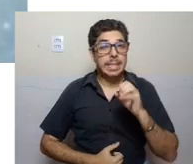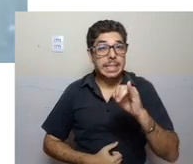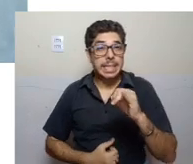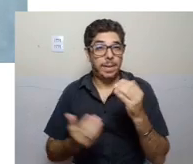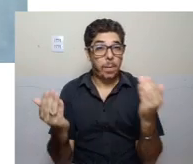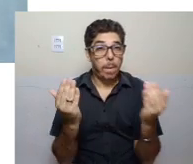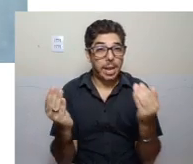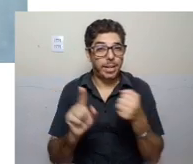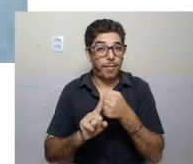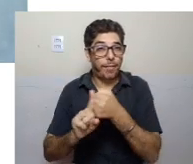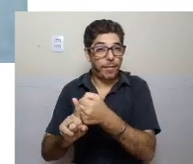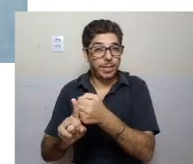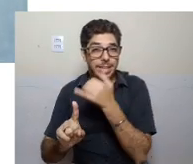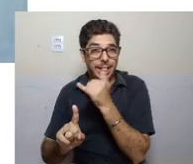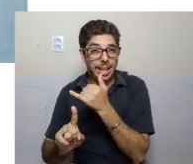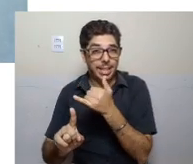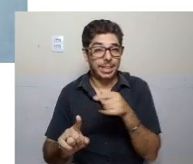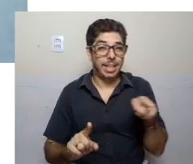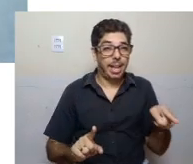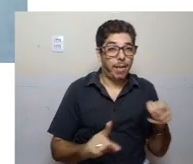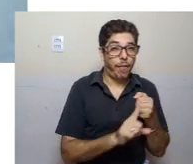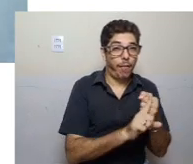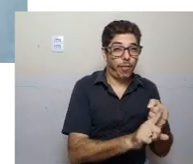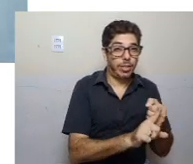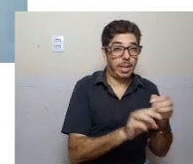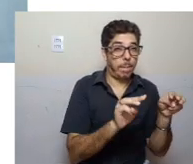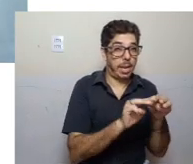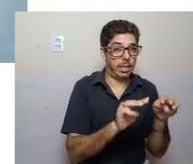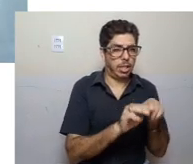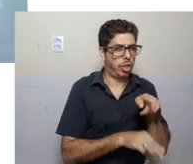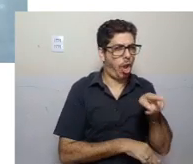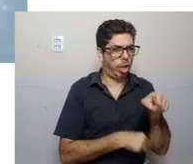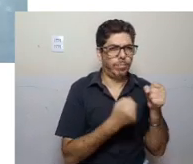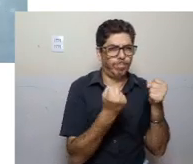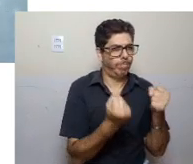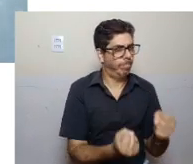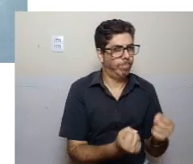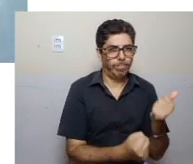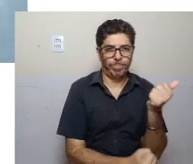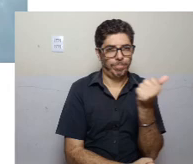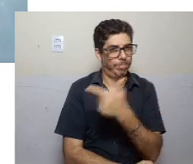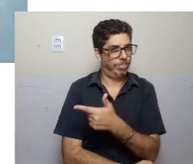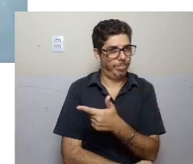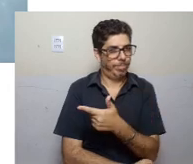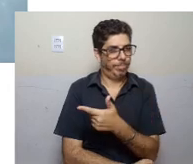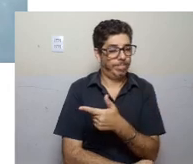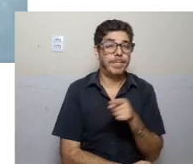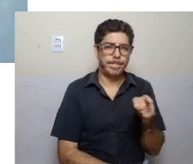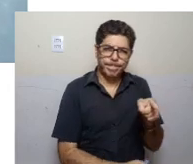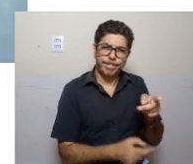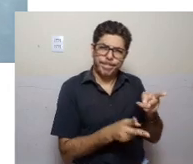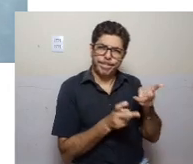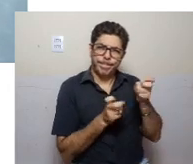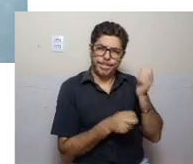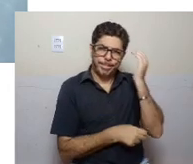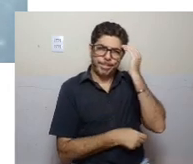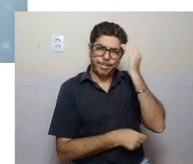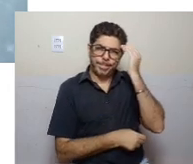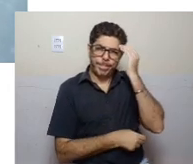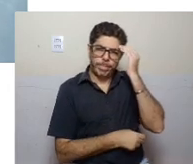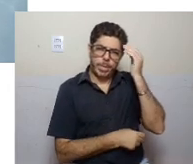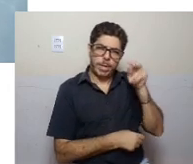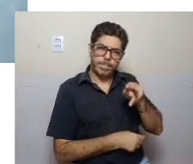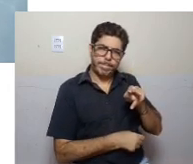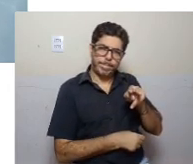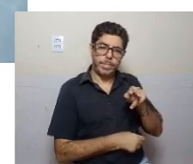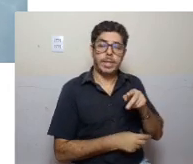Quando comparada com a força elétrica, a força magnética se mostra muito mais complexa, às vezes até contraintuitiva. E a compreensão que você